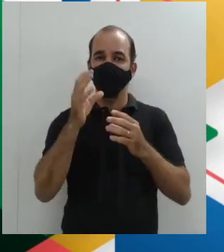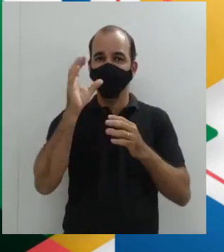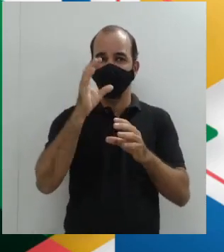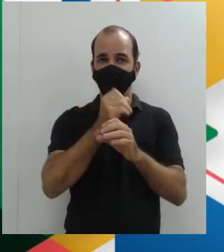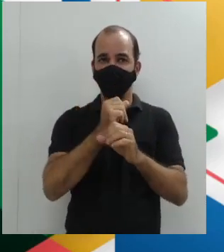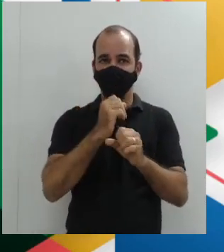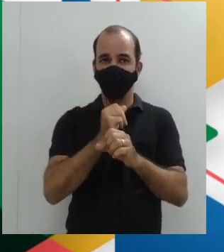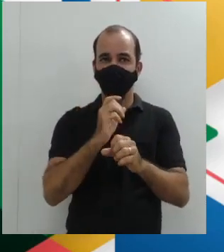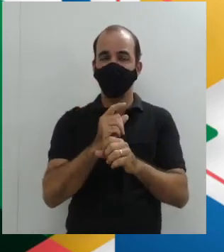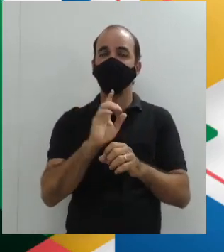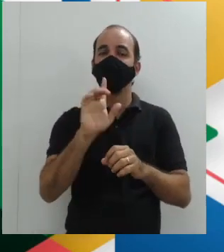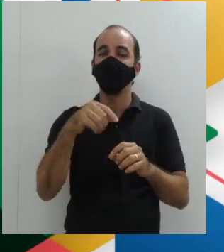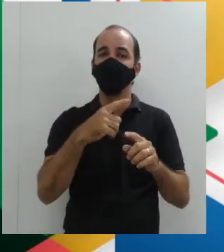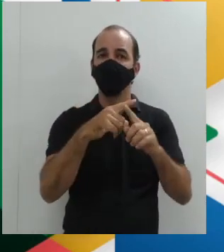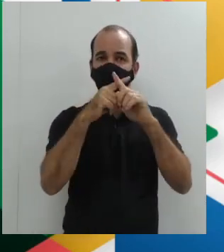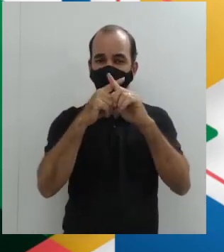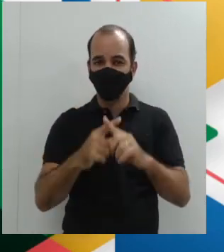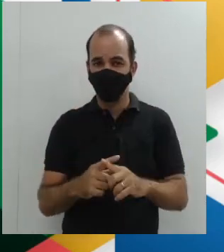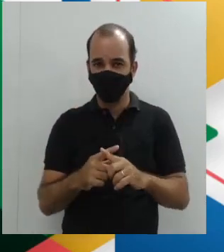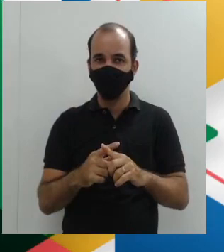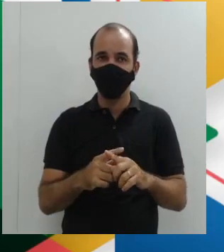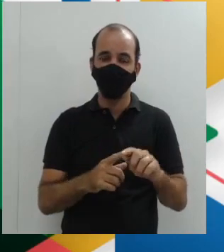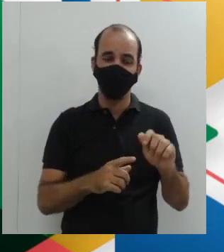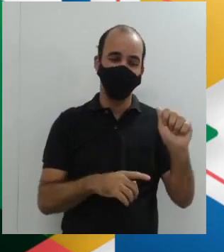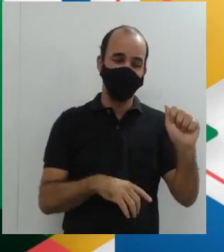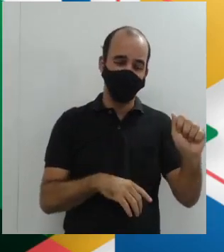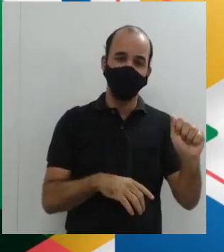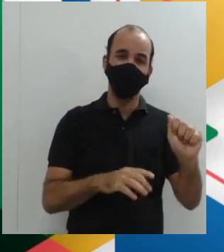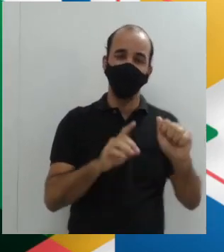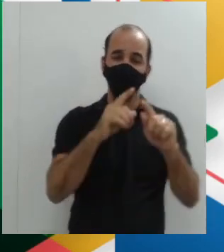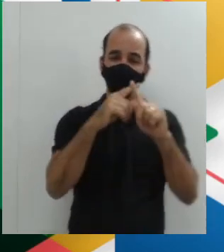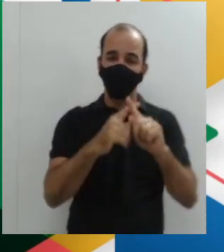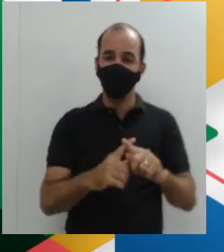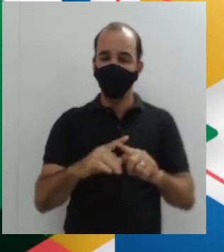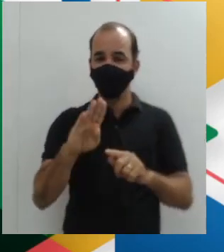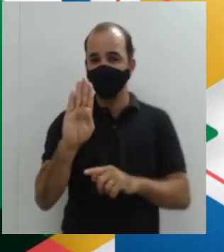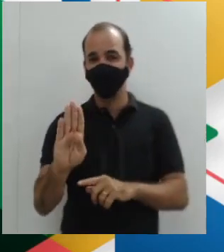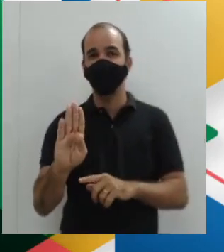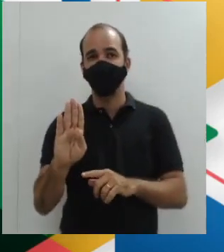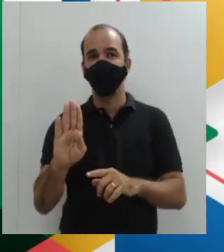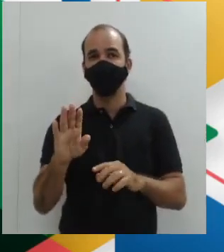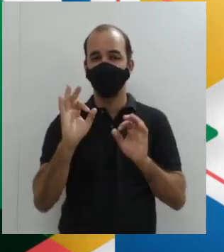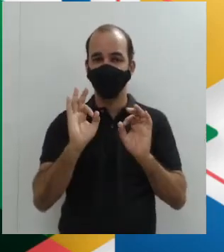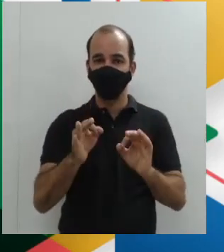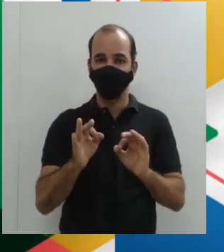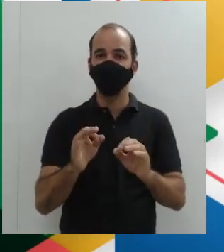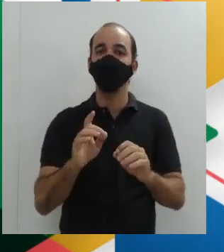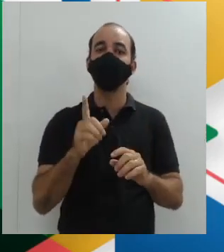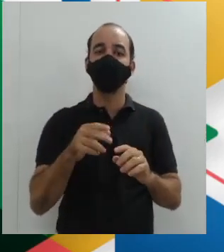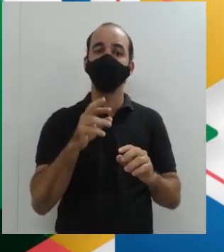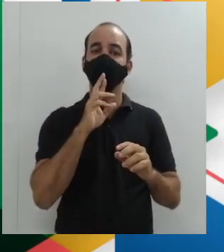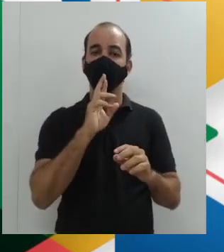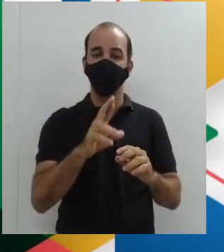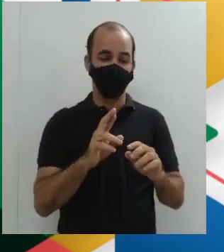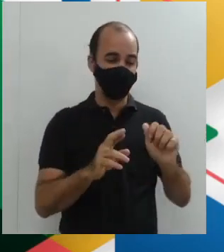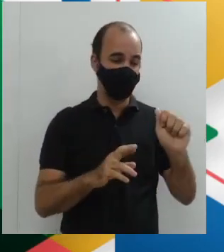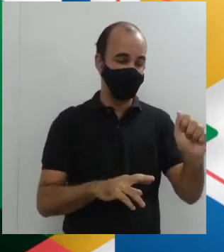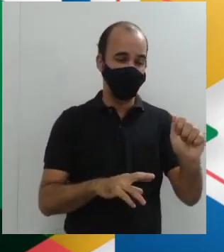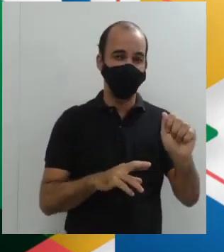estar multiplicando o comprimento A pela largura B, o que traz para mim a medida AB. Confere?